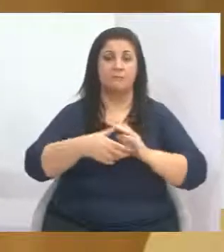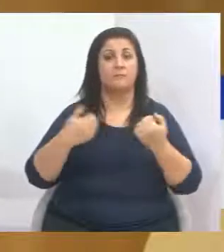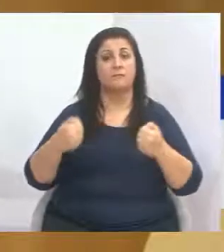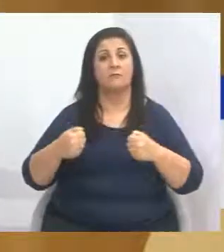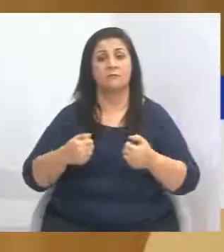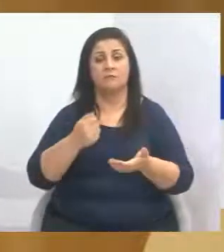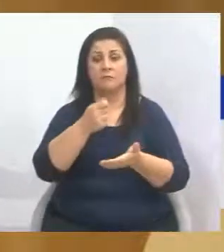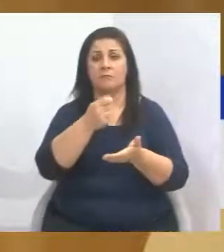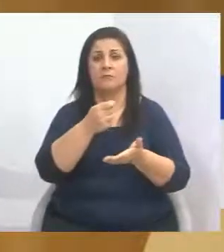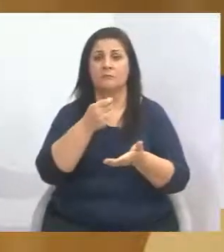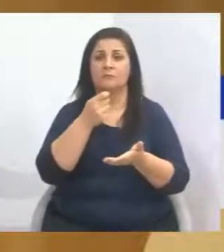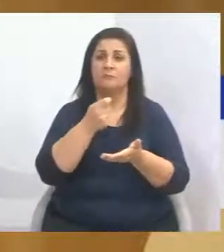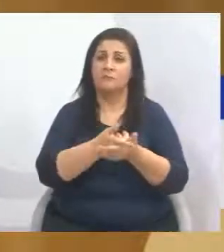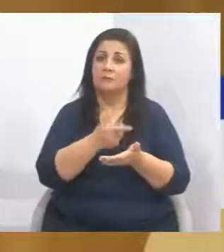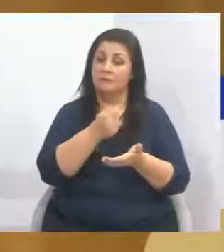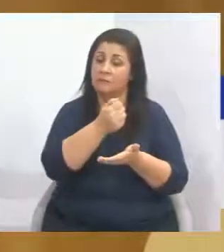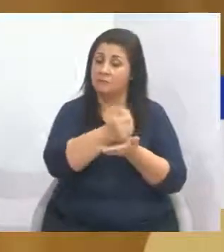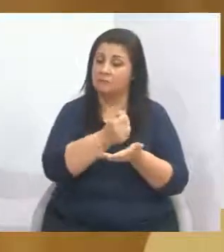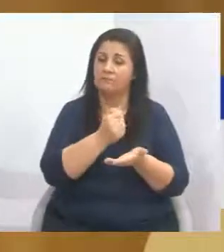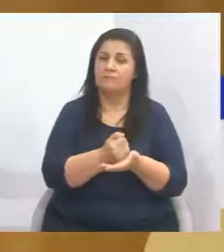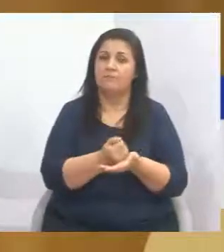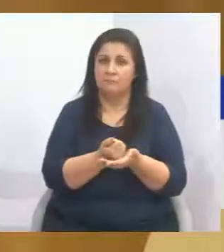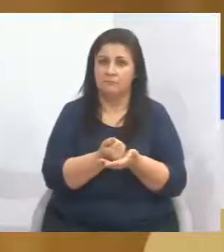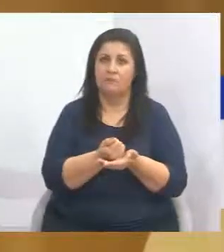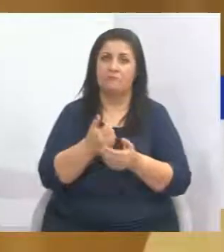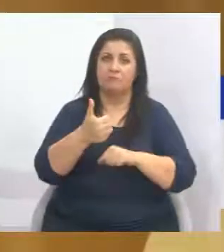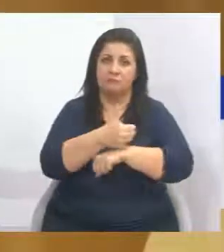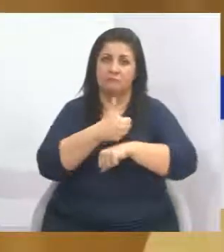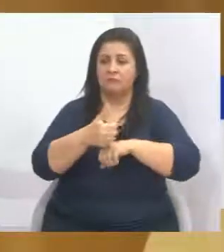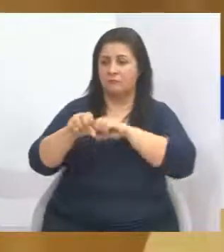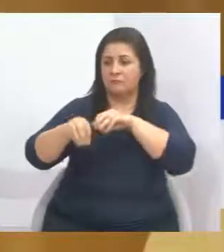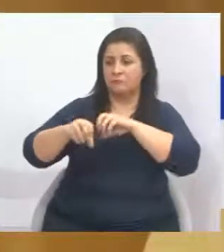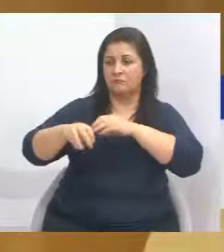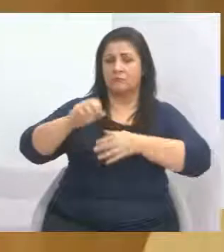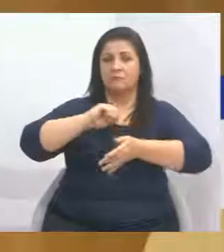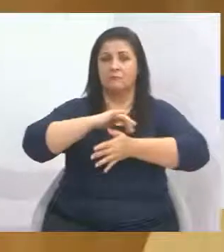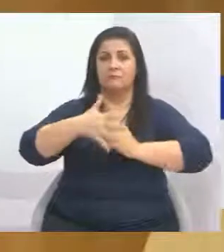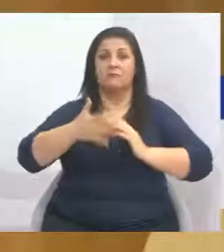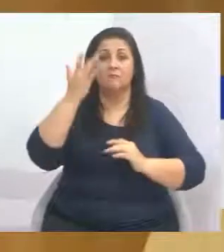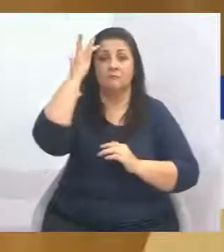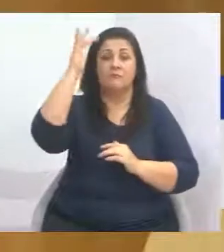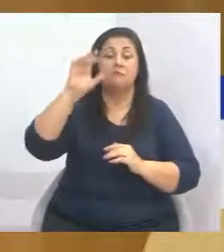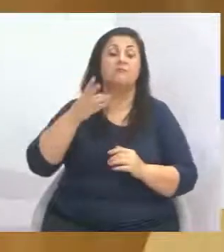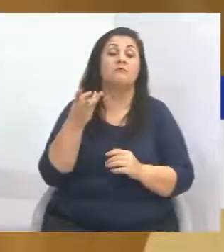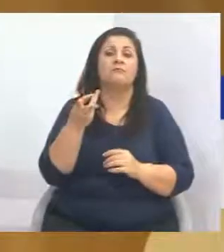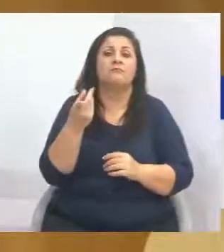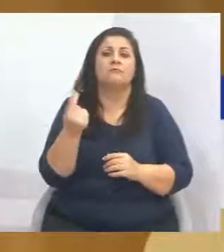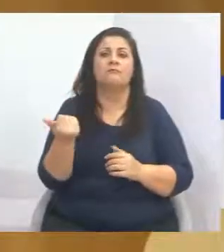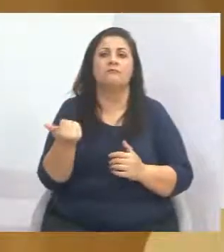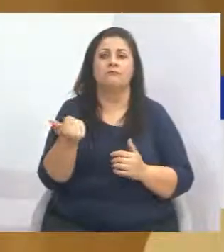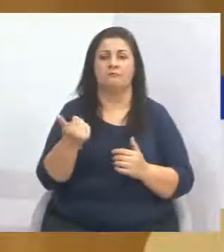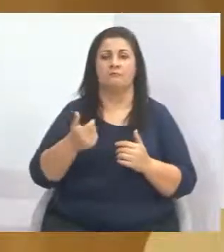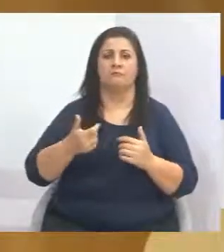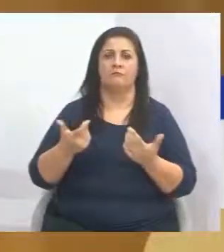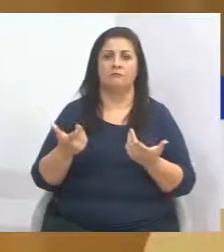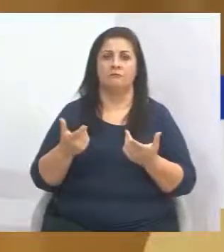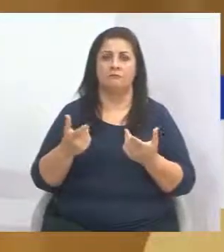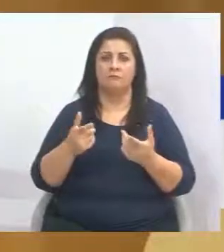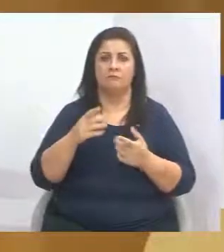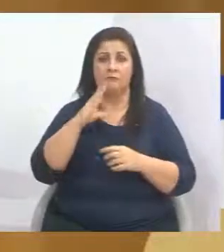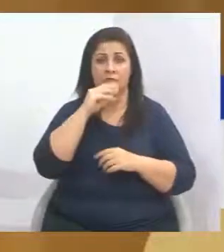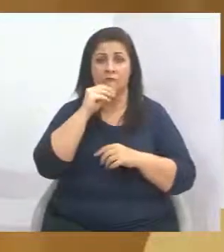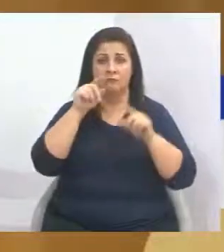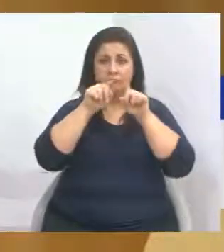para ensinar Libras para os servidores, sem previsão de quantos servidores deverão ter esse tipo de